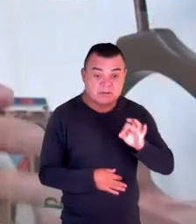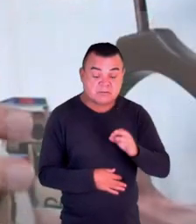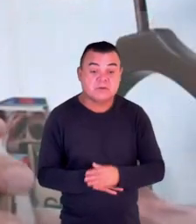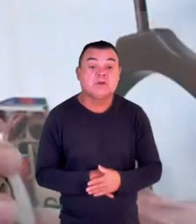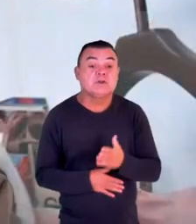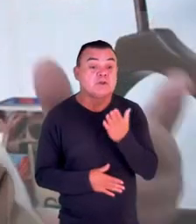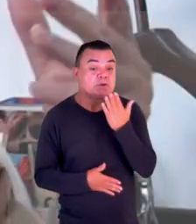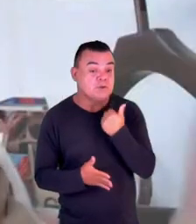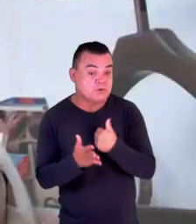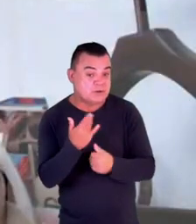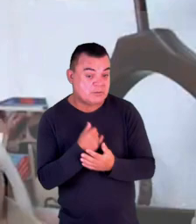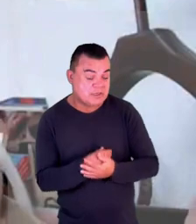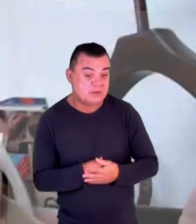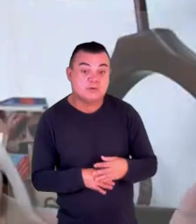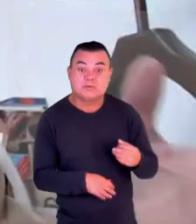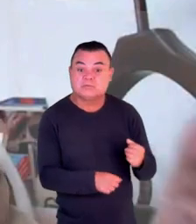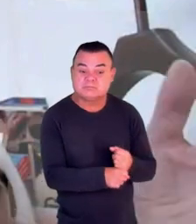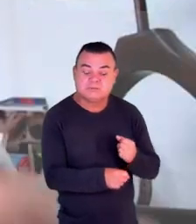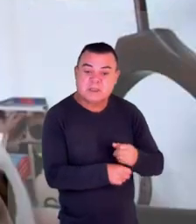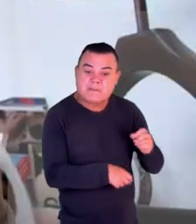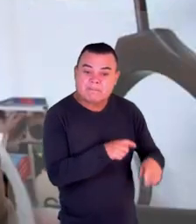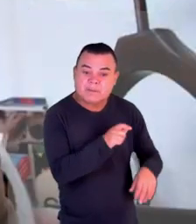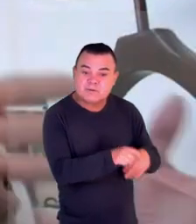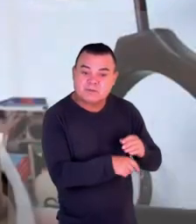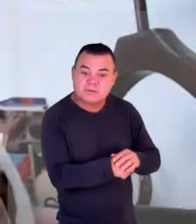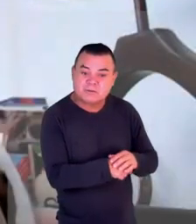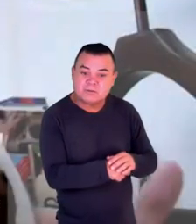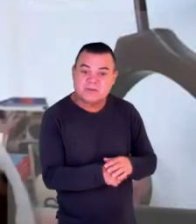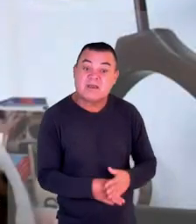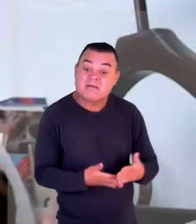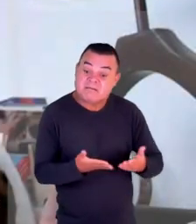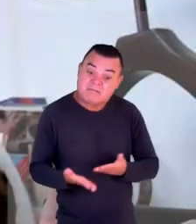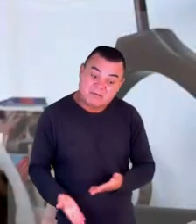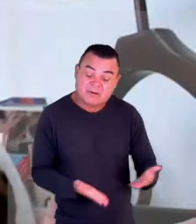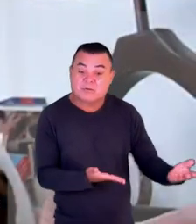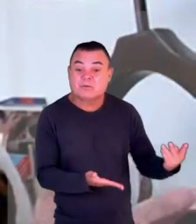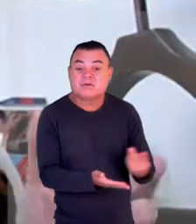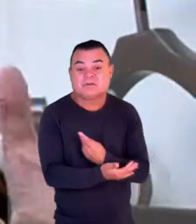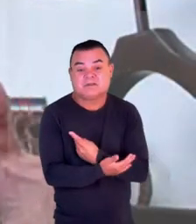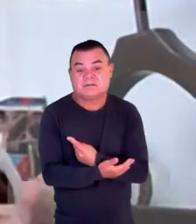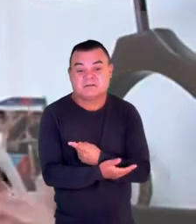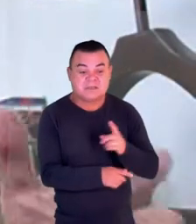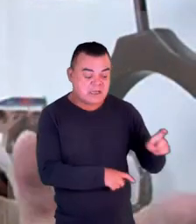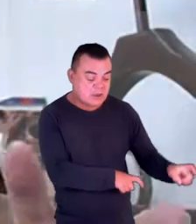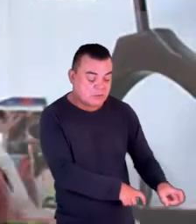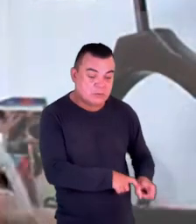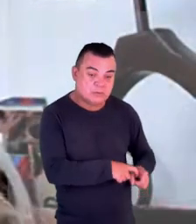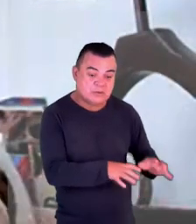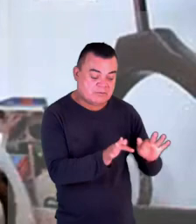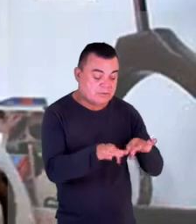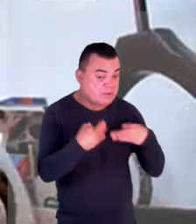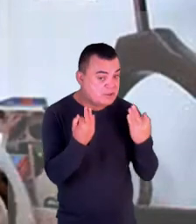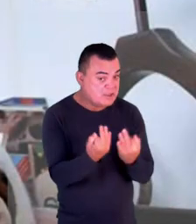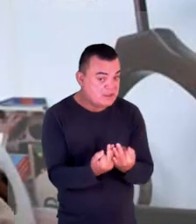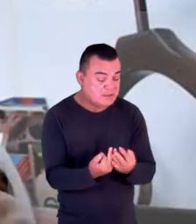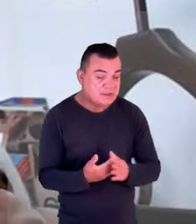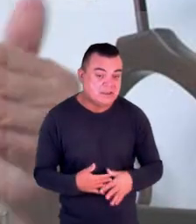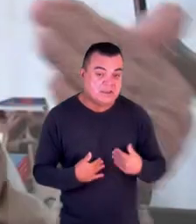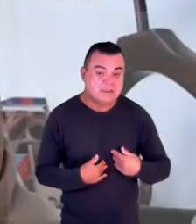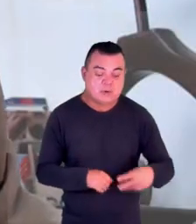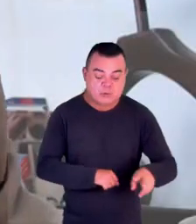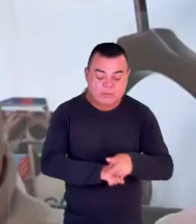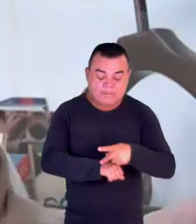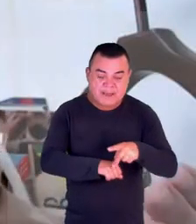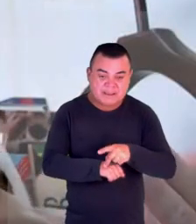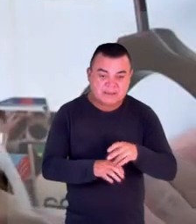alimentos produzidos advem da Agricultura Familiar então no país onde se